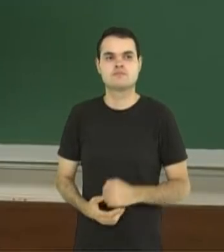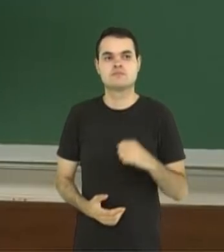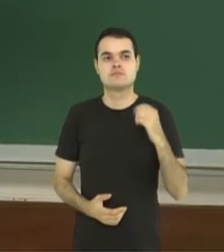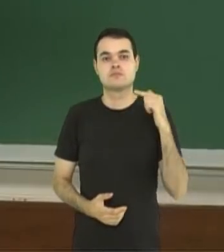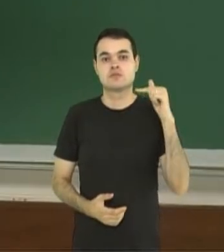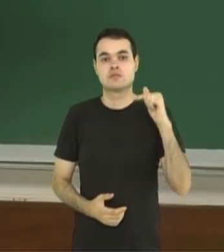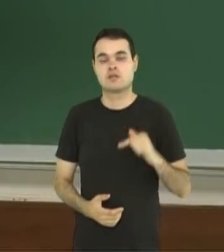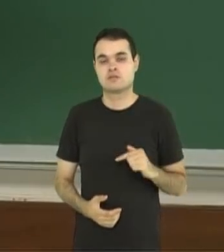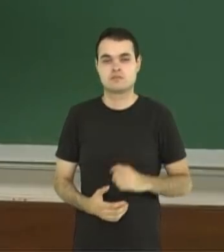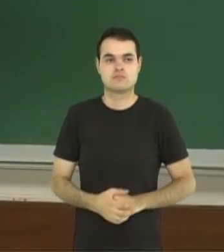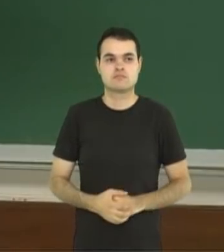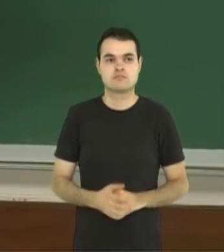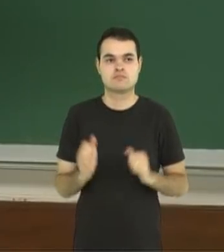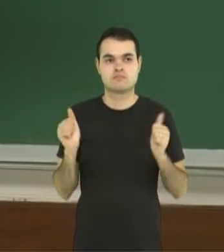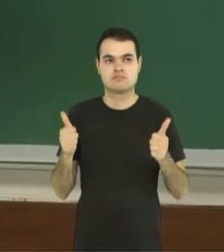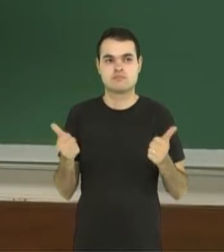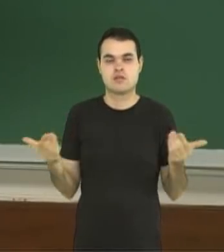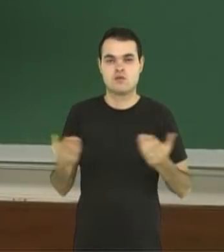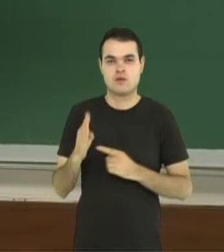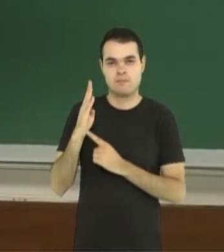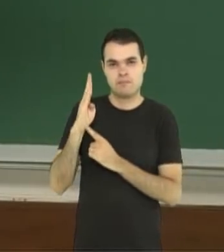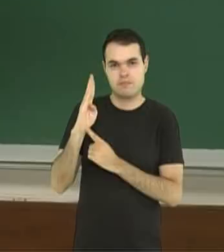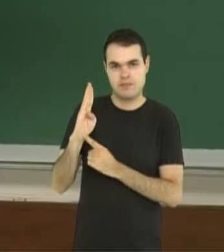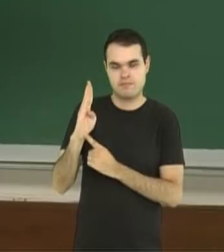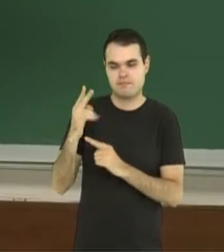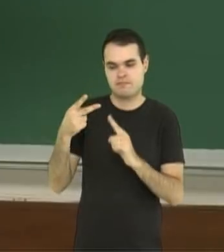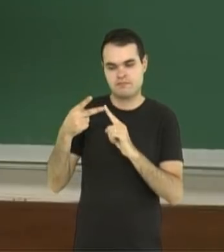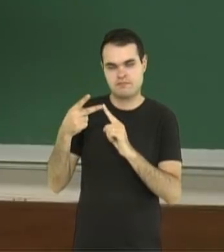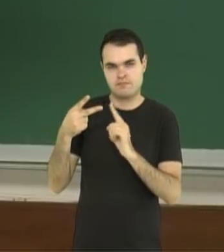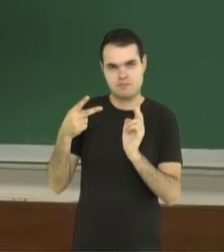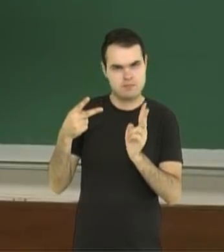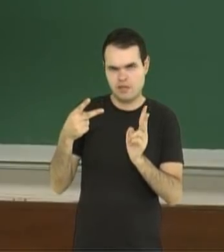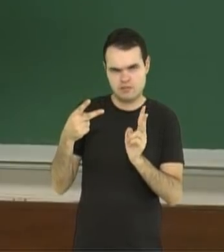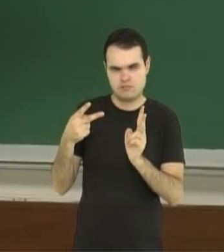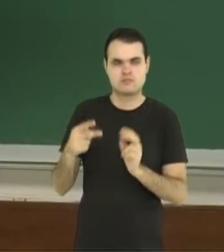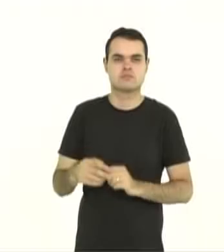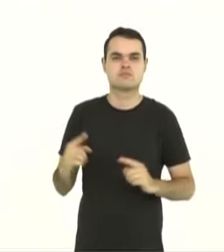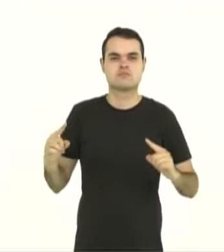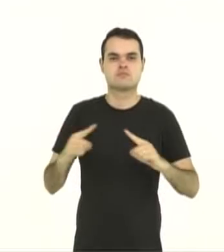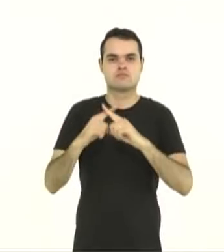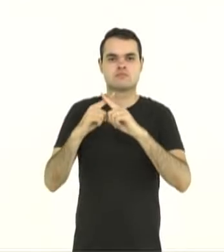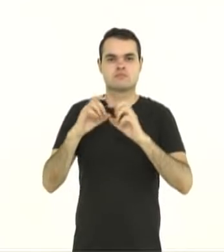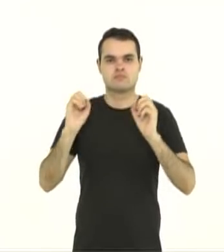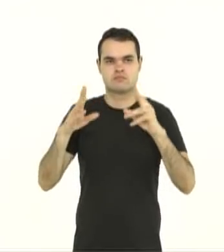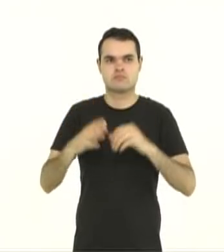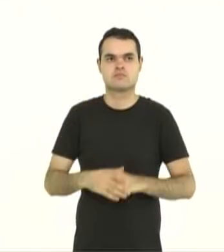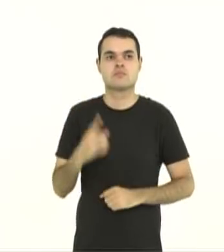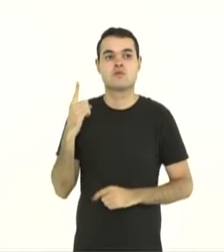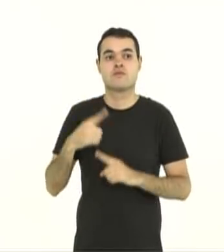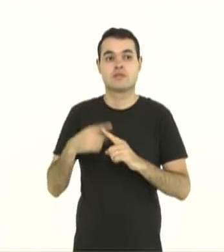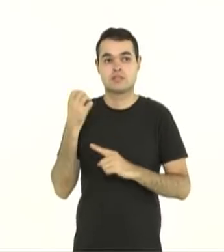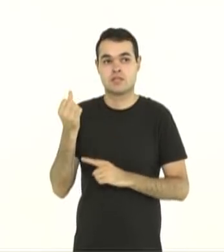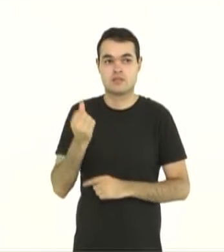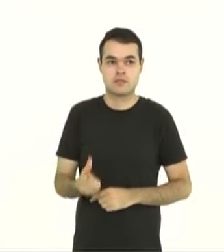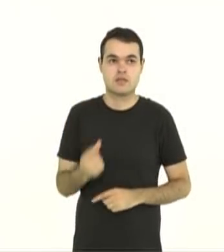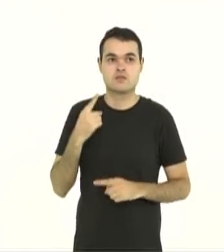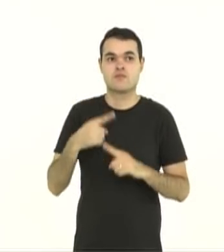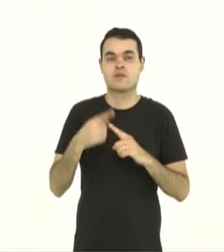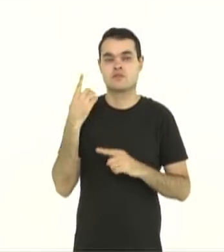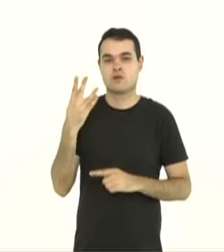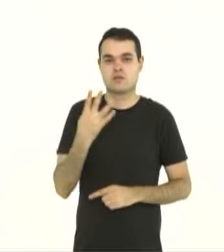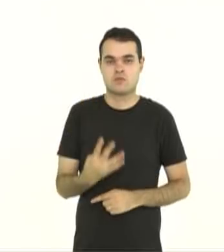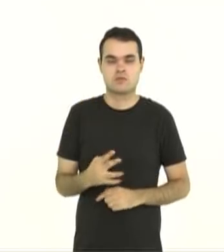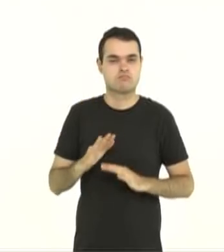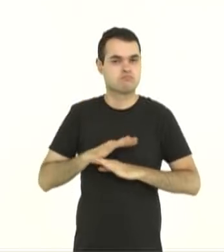E um 7. Beleza? Vamos para a letra B? Mesma ideia, fazendo a multiplicação, 1 vezes 6, 6, 1 vezes 4,